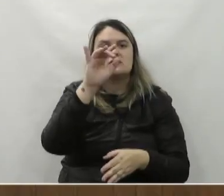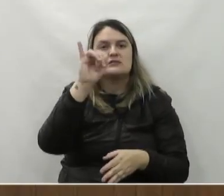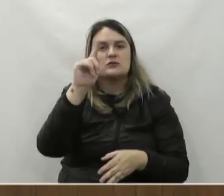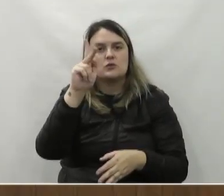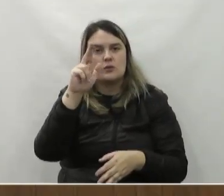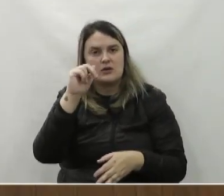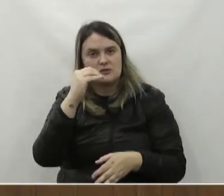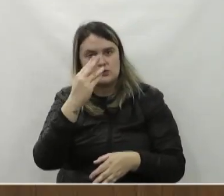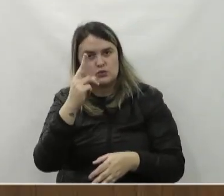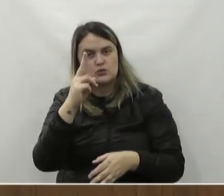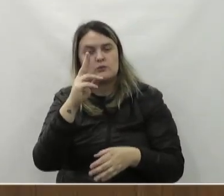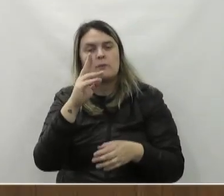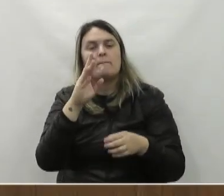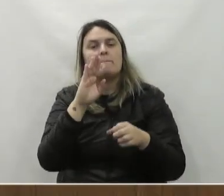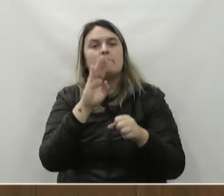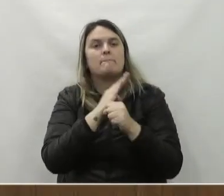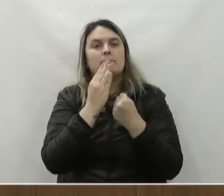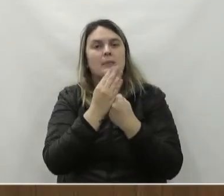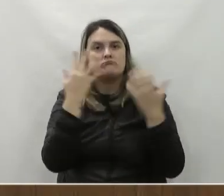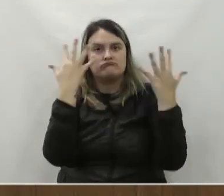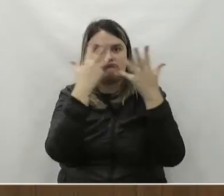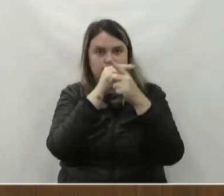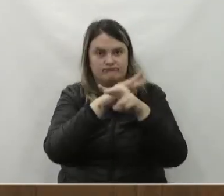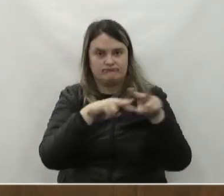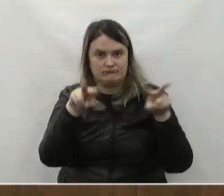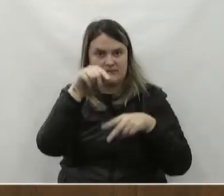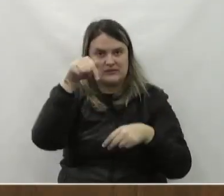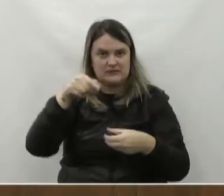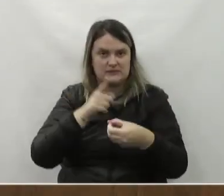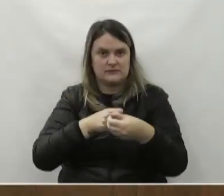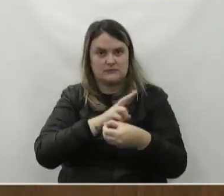no bairro Bela Vista, em União da Vitória, Paraná.